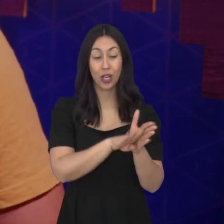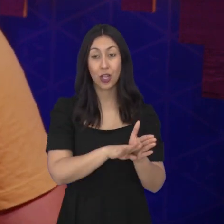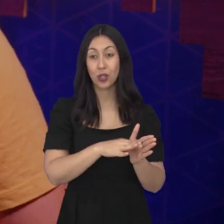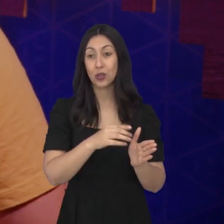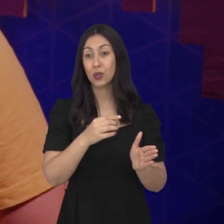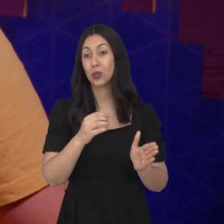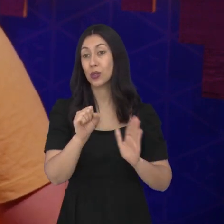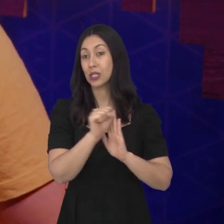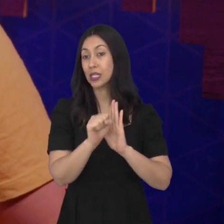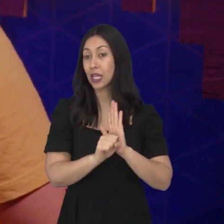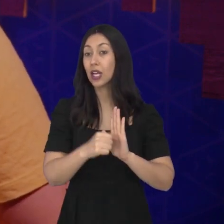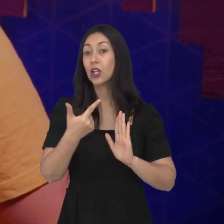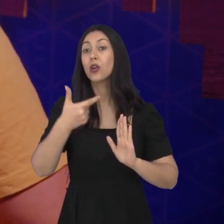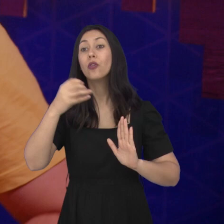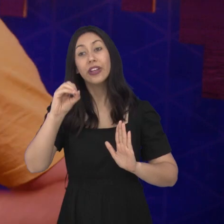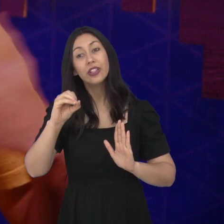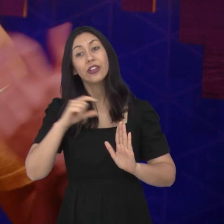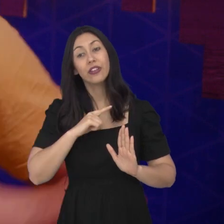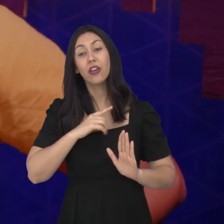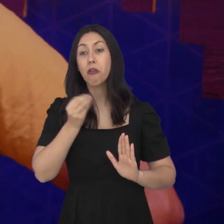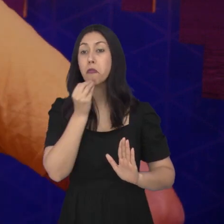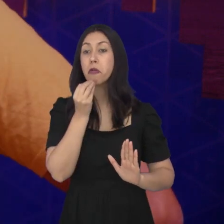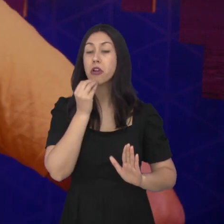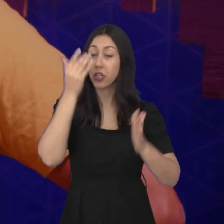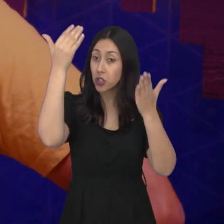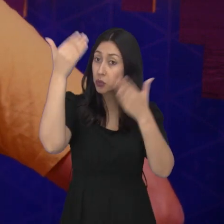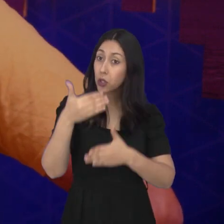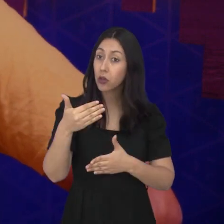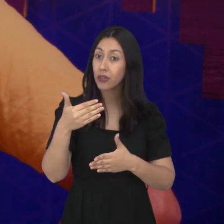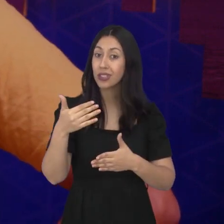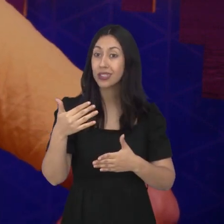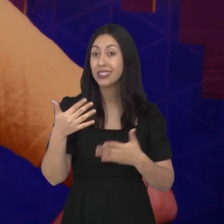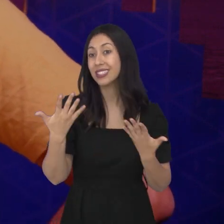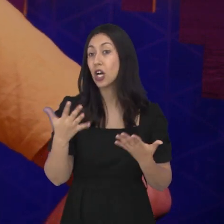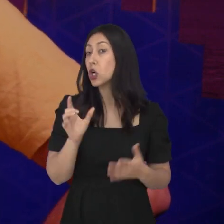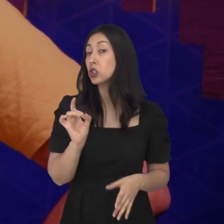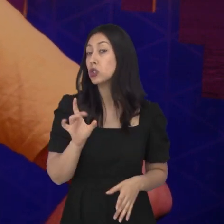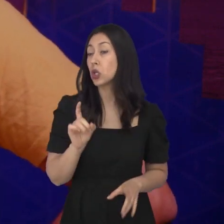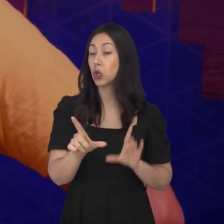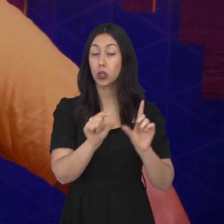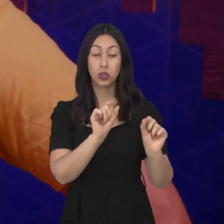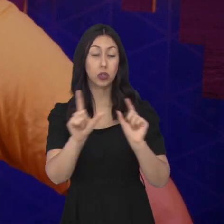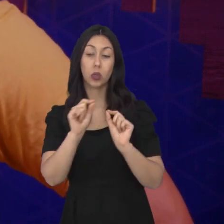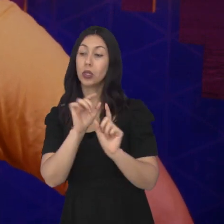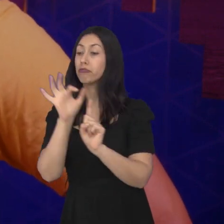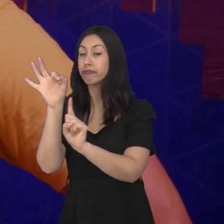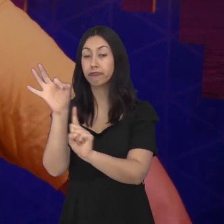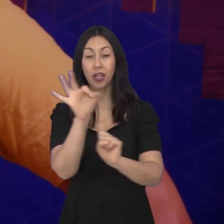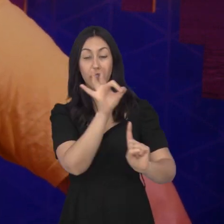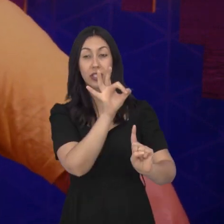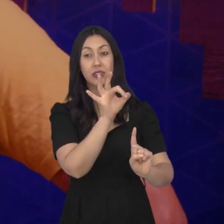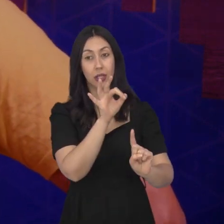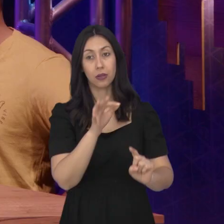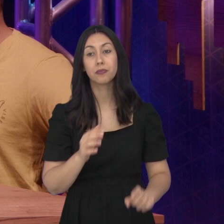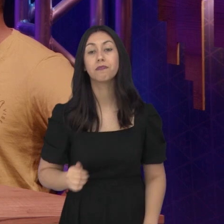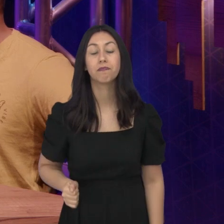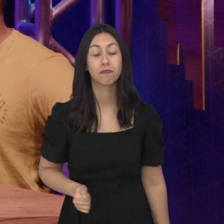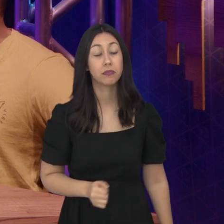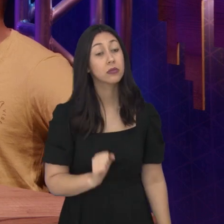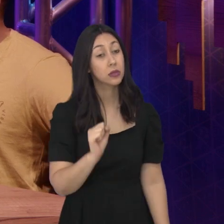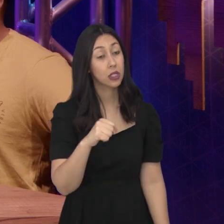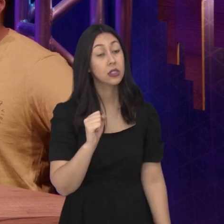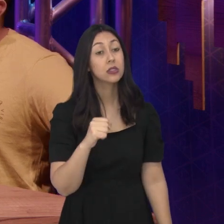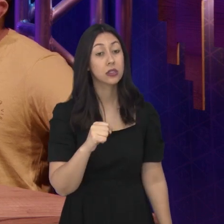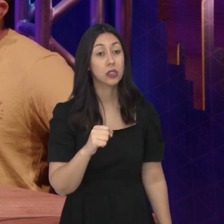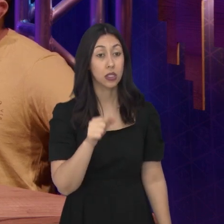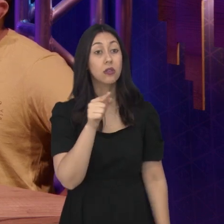essas provas, foi bastante tempo nesse sistema de preferencial aí das escolas, né? Não,